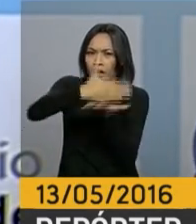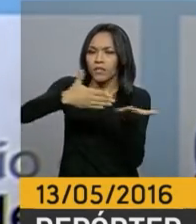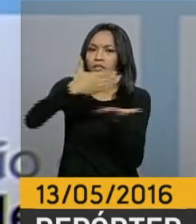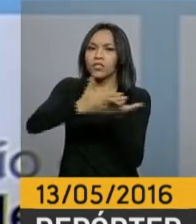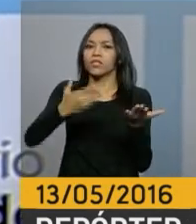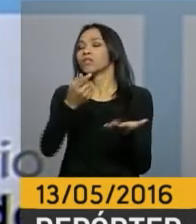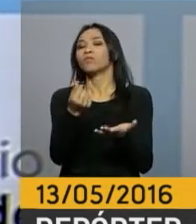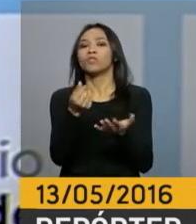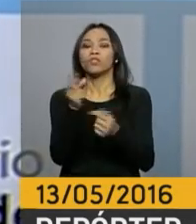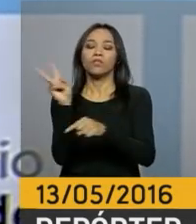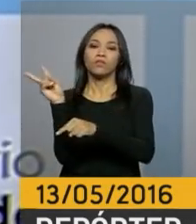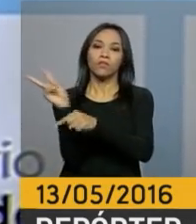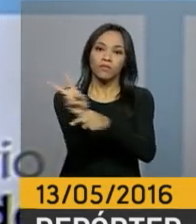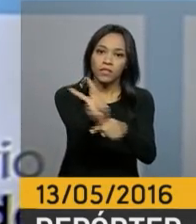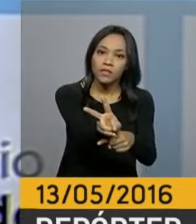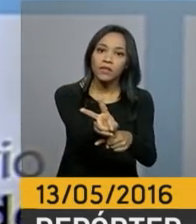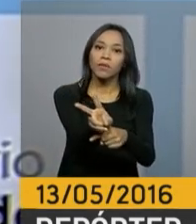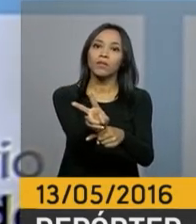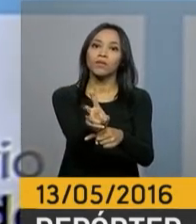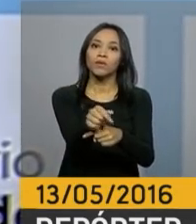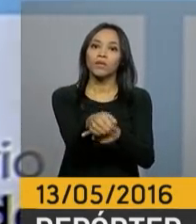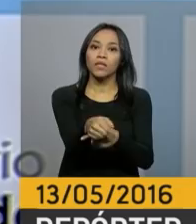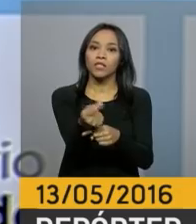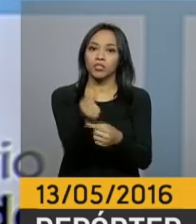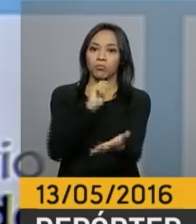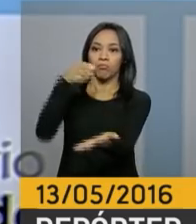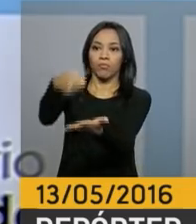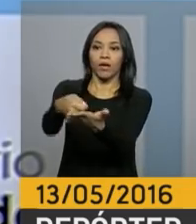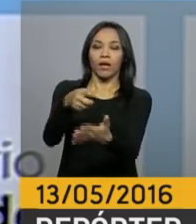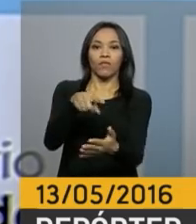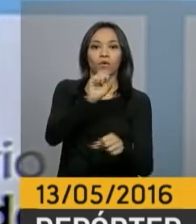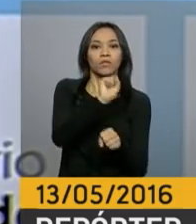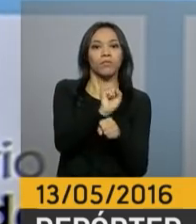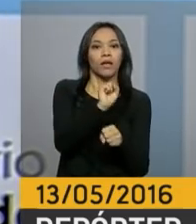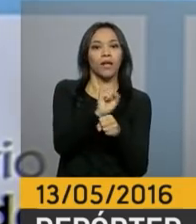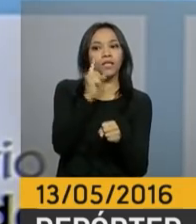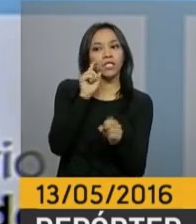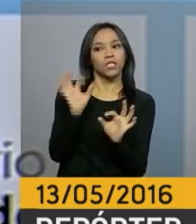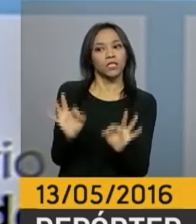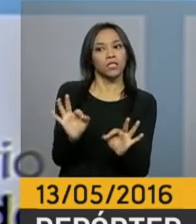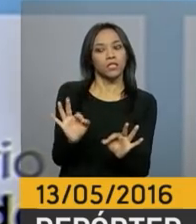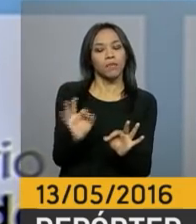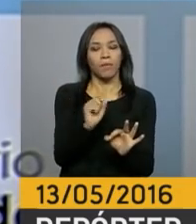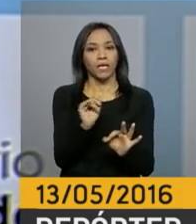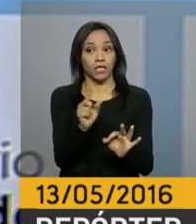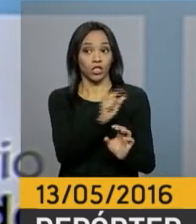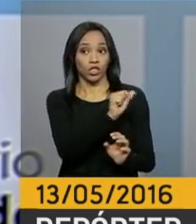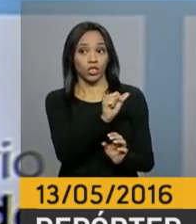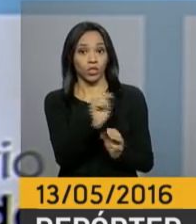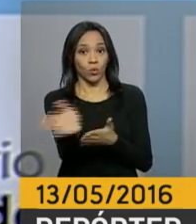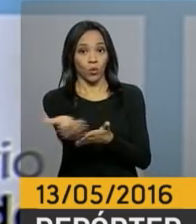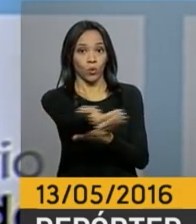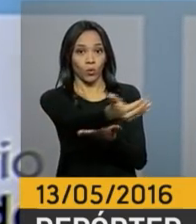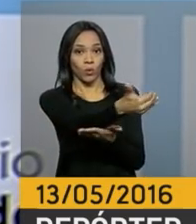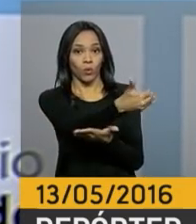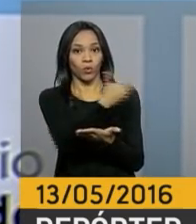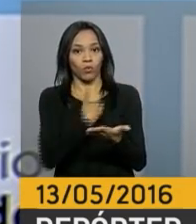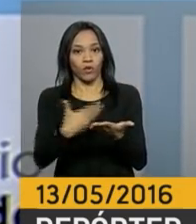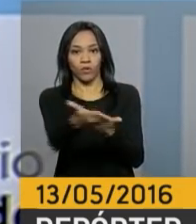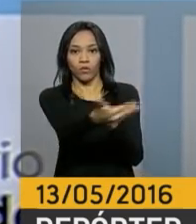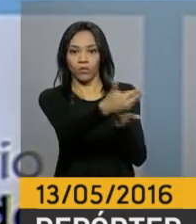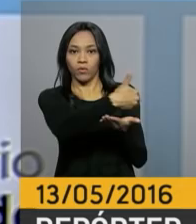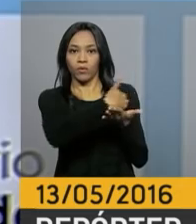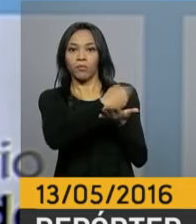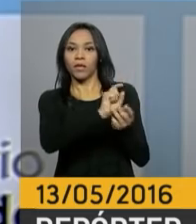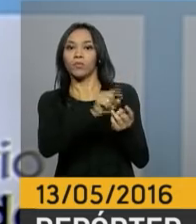funcionar ficou eh represado nessa espera de confirmação de receita então basicamente são essas as linhas